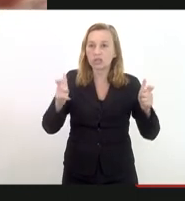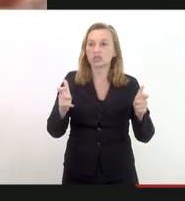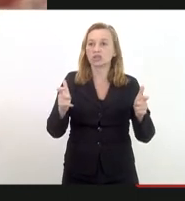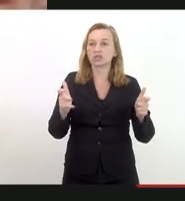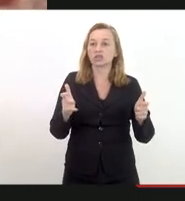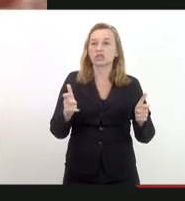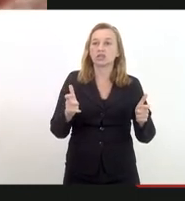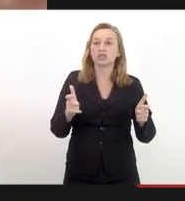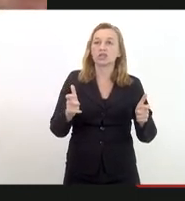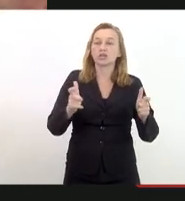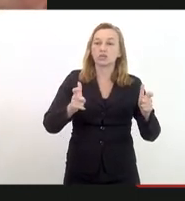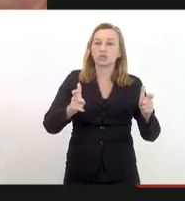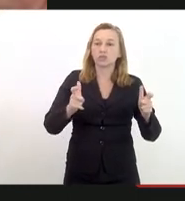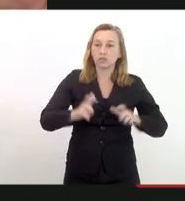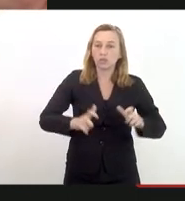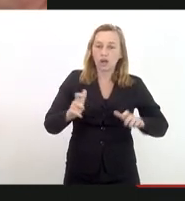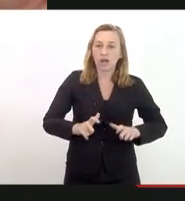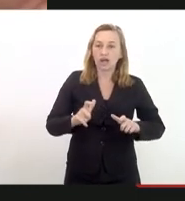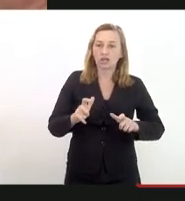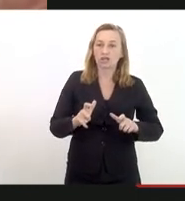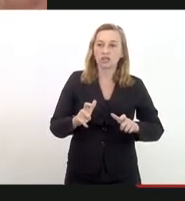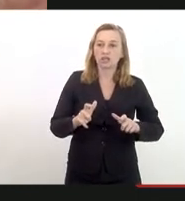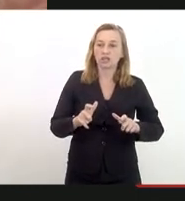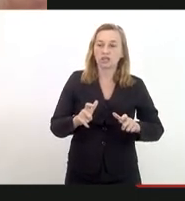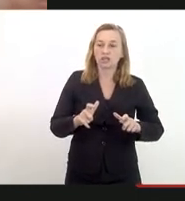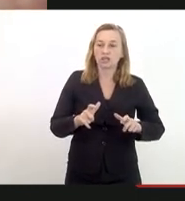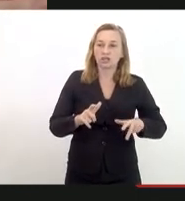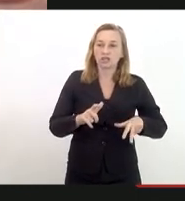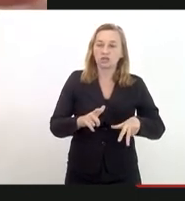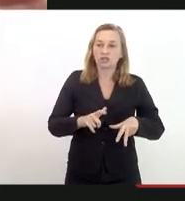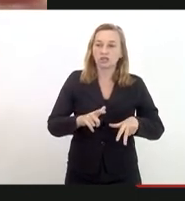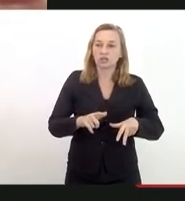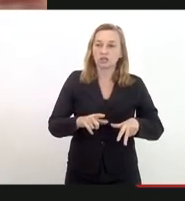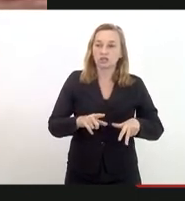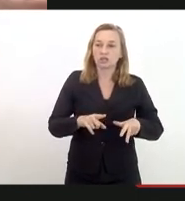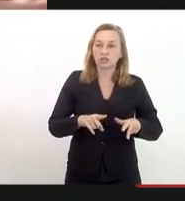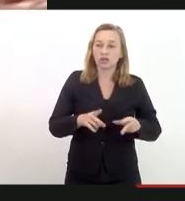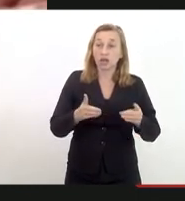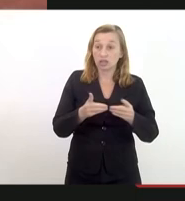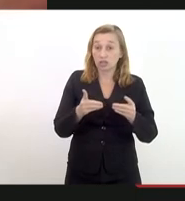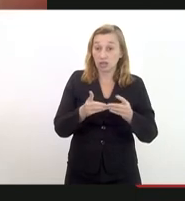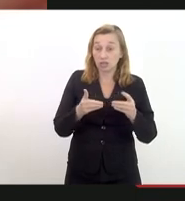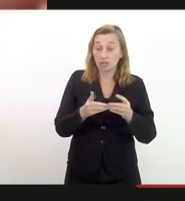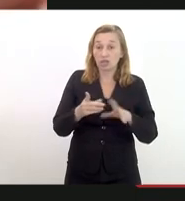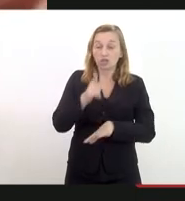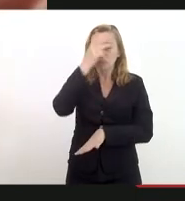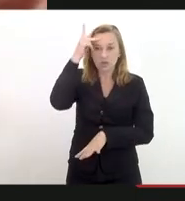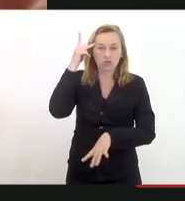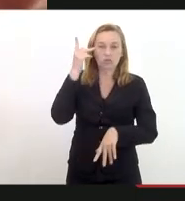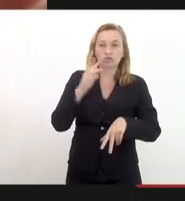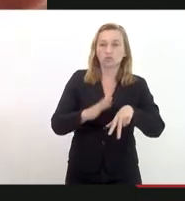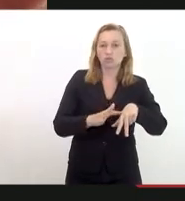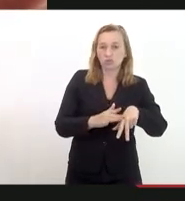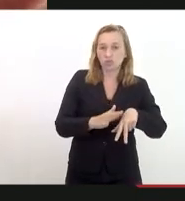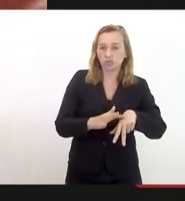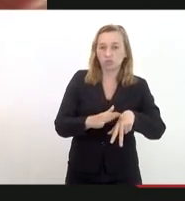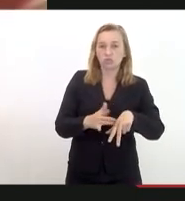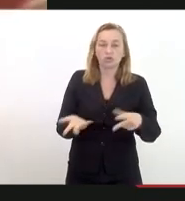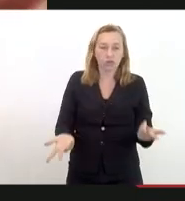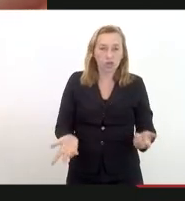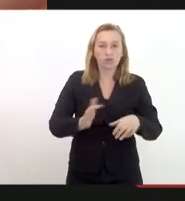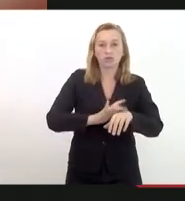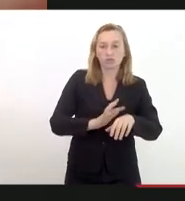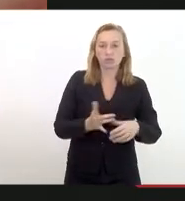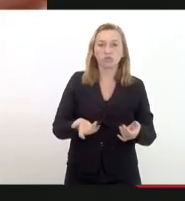de atendimento ao paciente com tuberculose, dando conta desde aquele paciente que precisa do atendimento